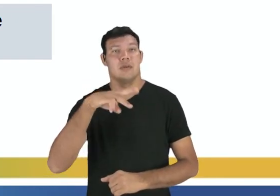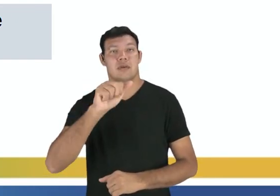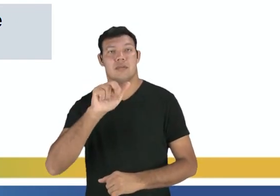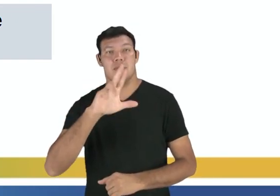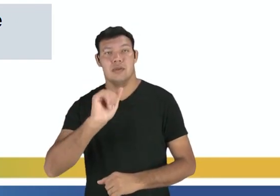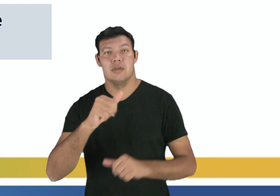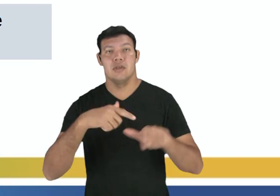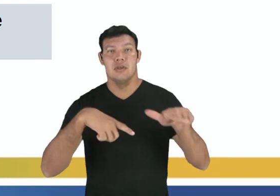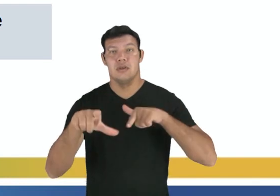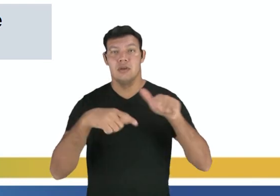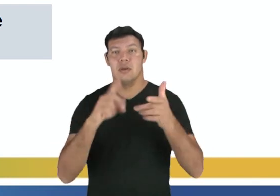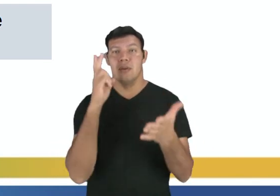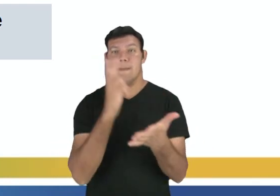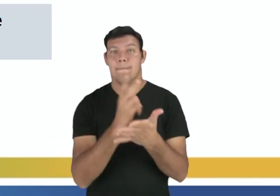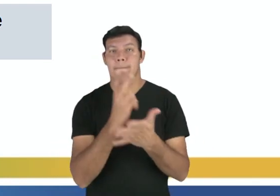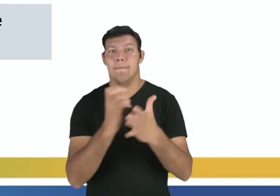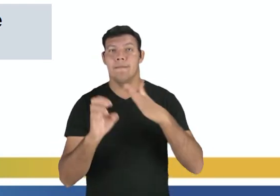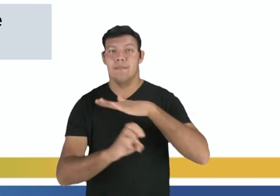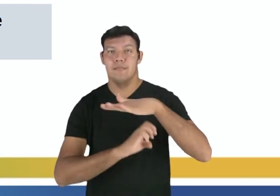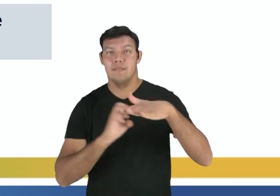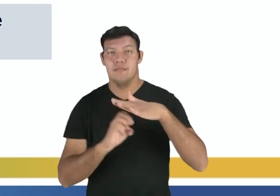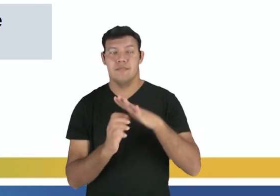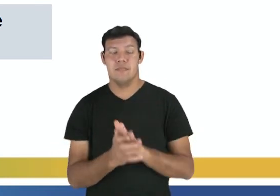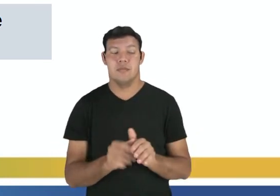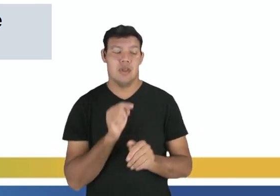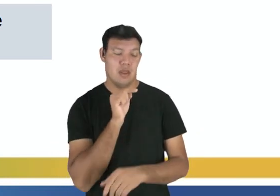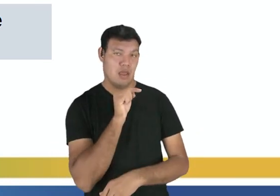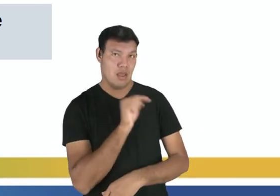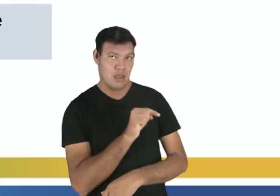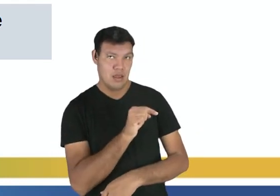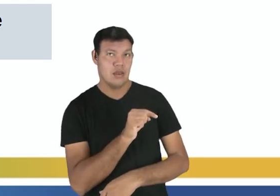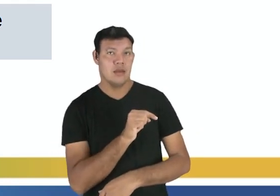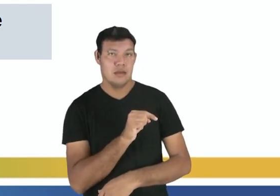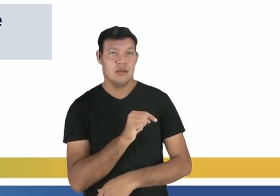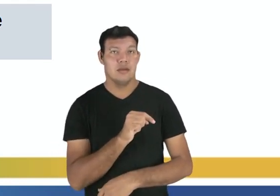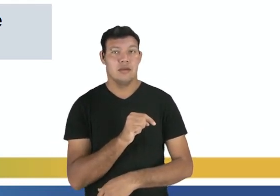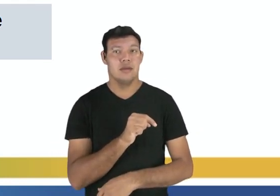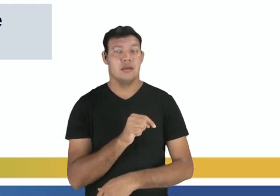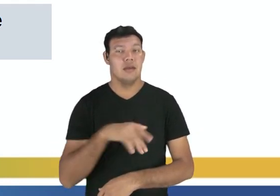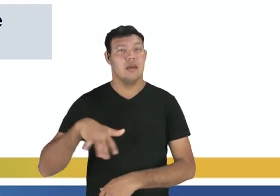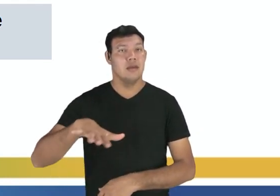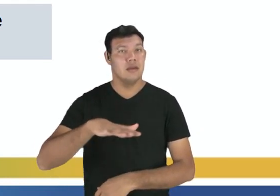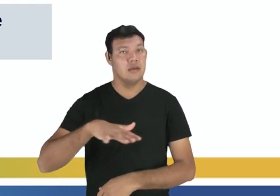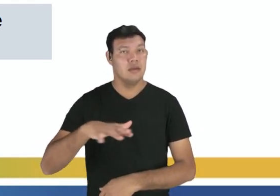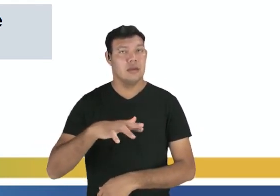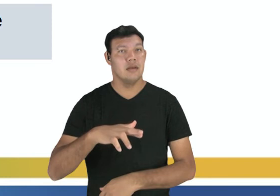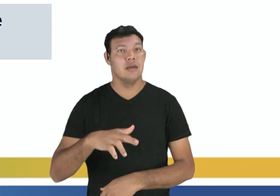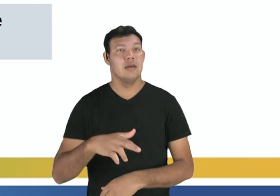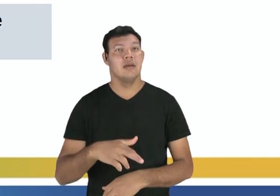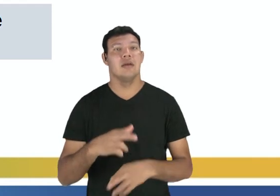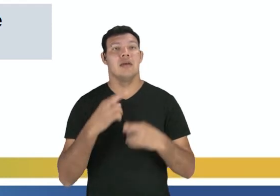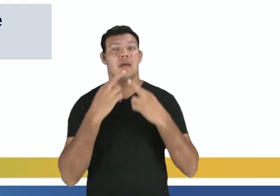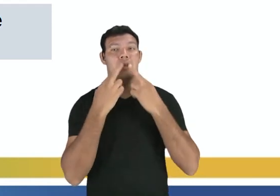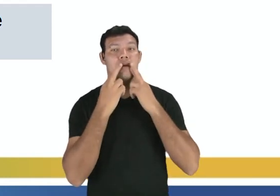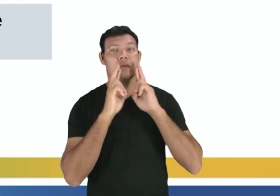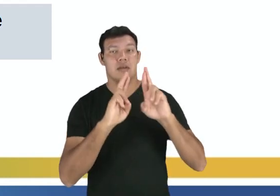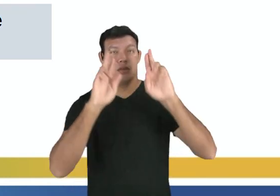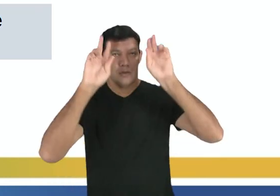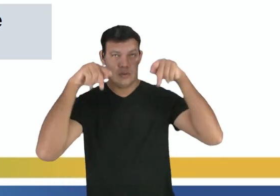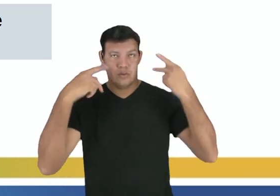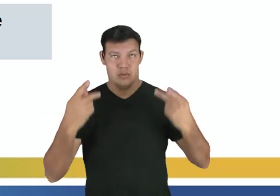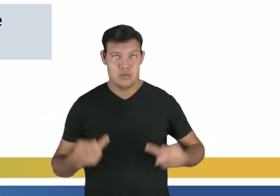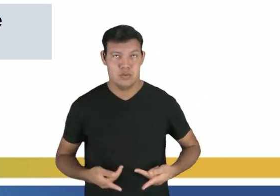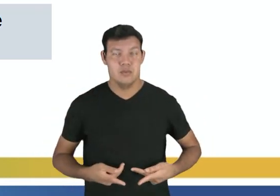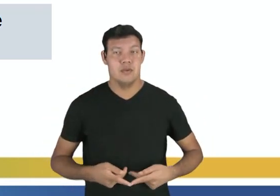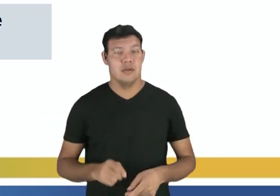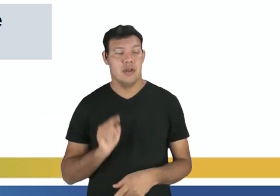humanos, aquela no de informática. Quem trabalha no setor de recursos humanos, a Paula ou a Maria? Então